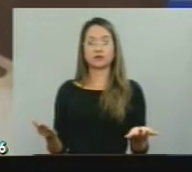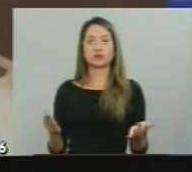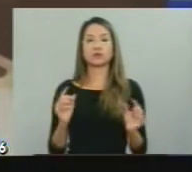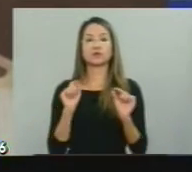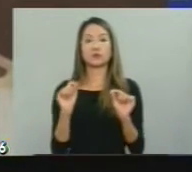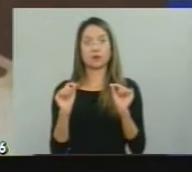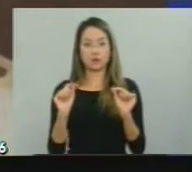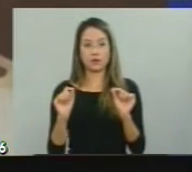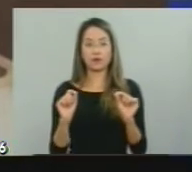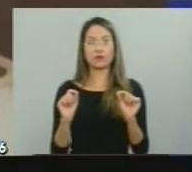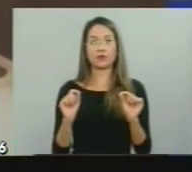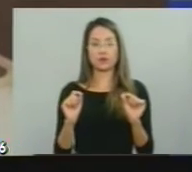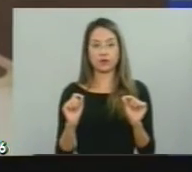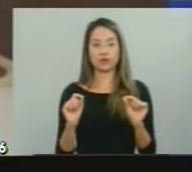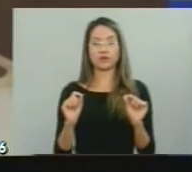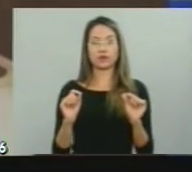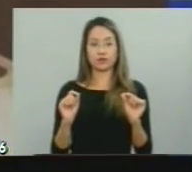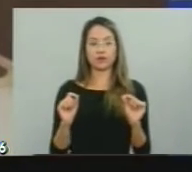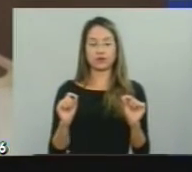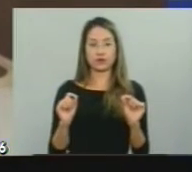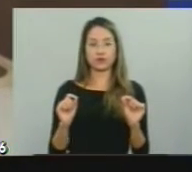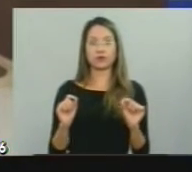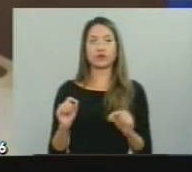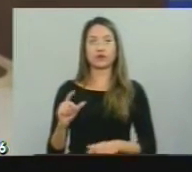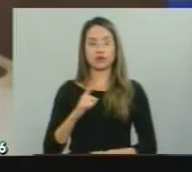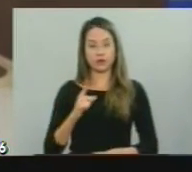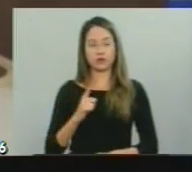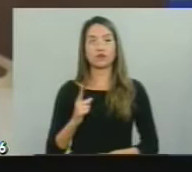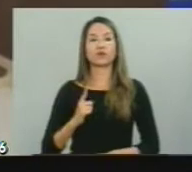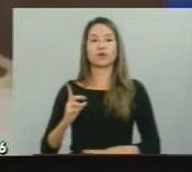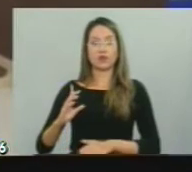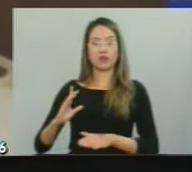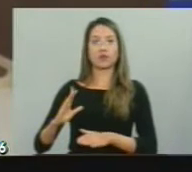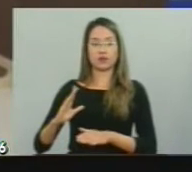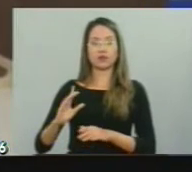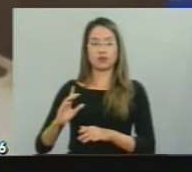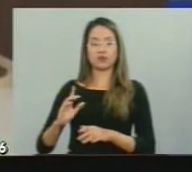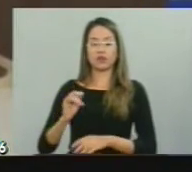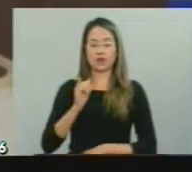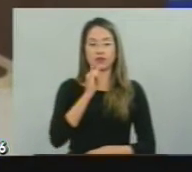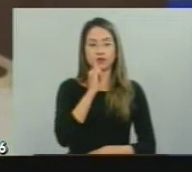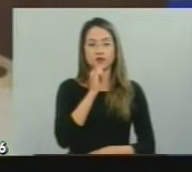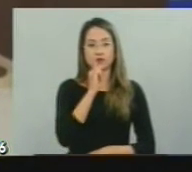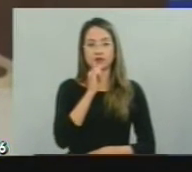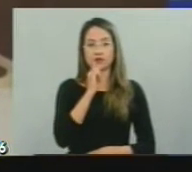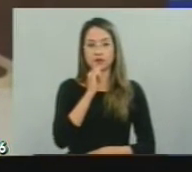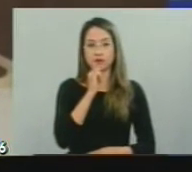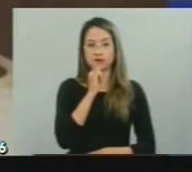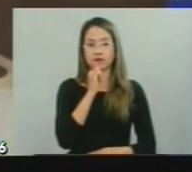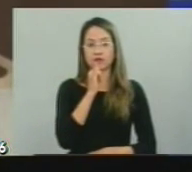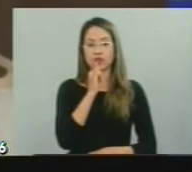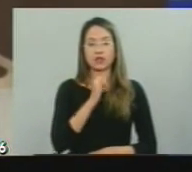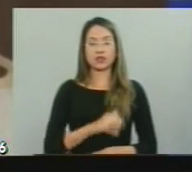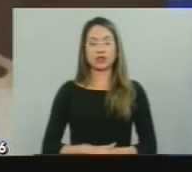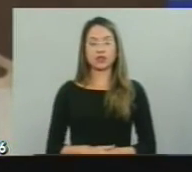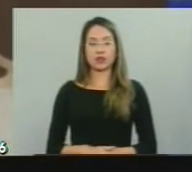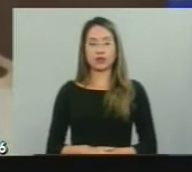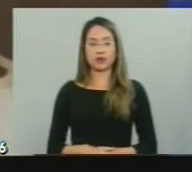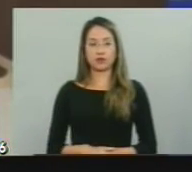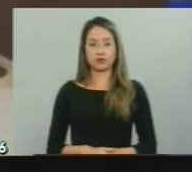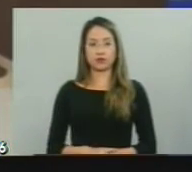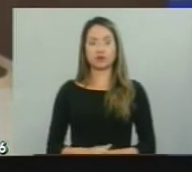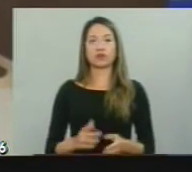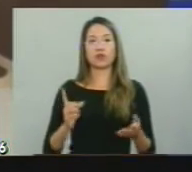a convocação de um processo de eleições que permita uma nova presidenta, um